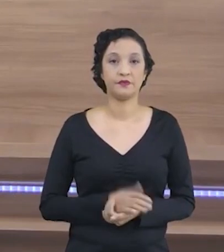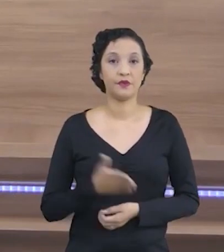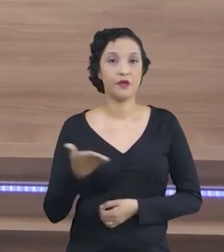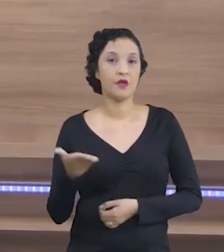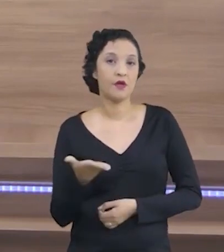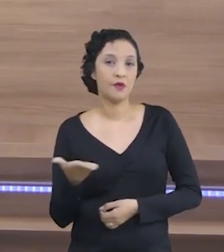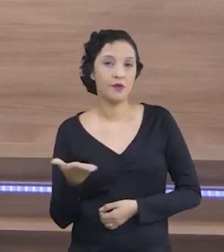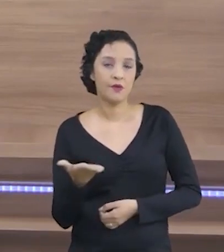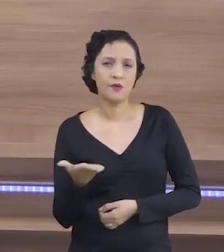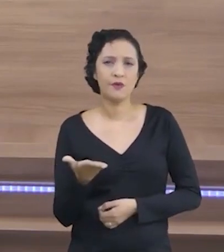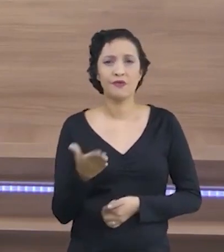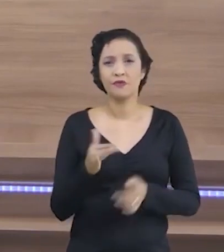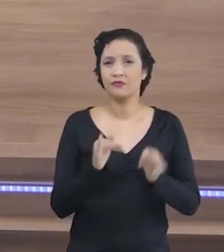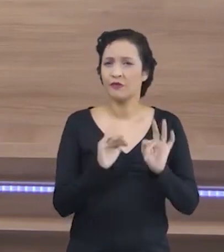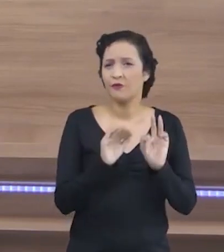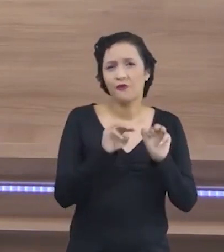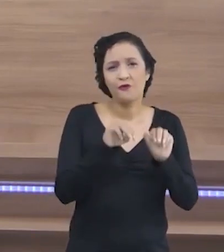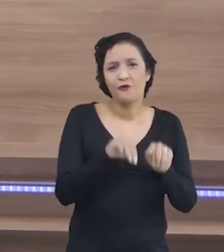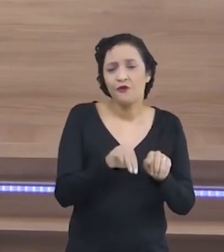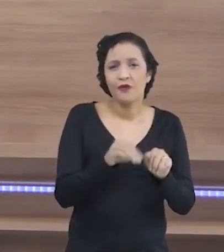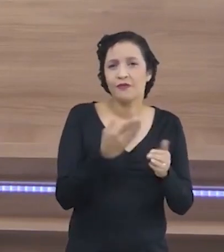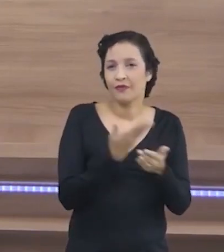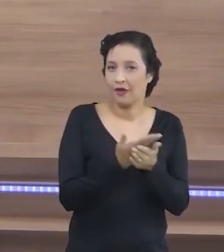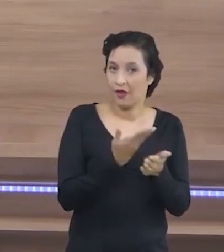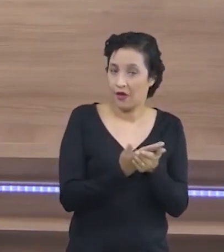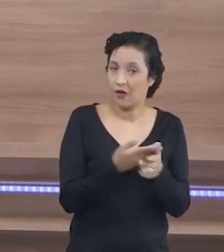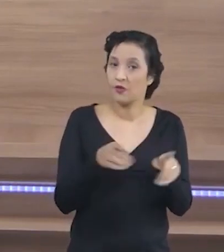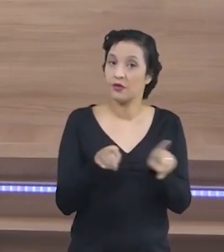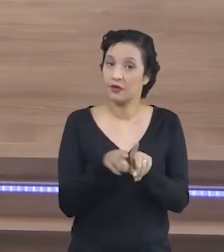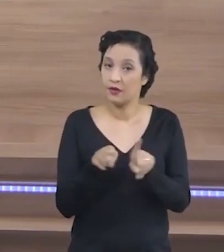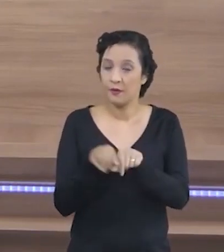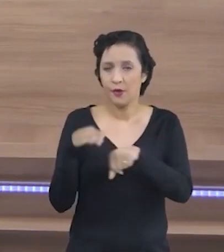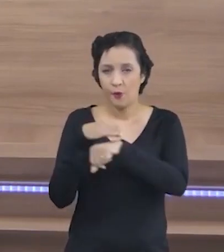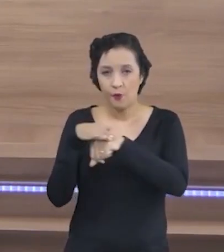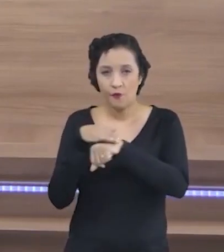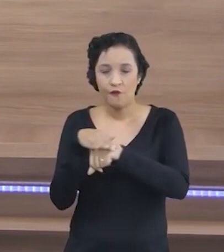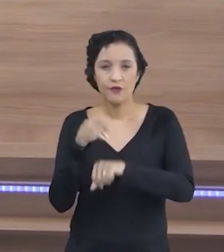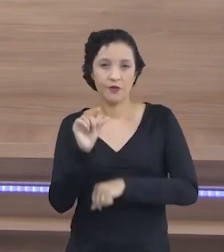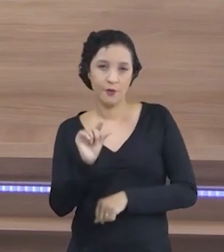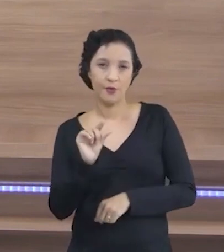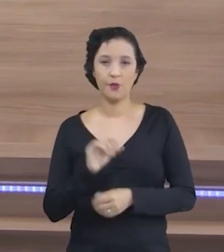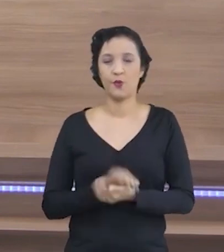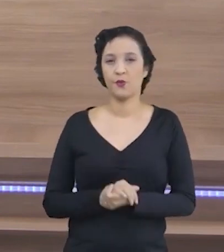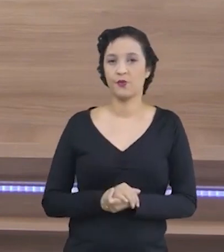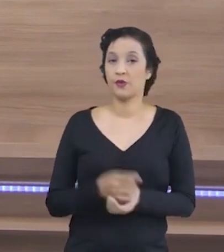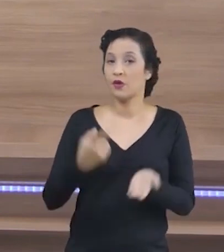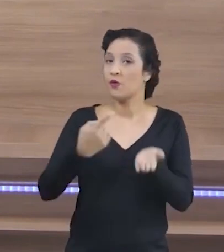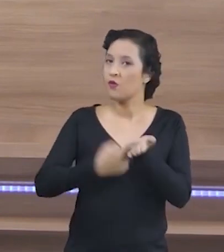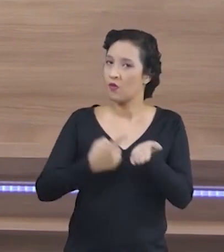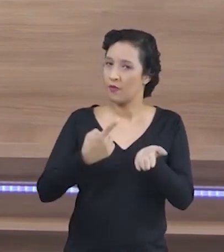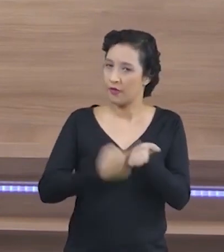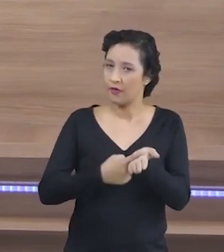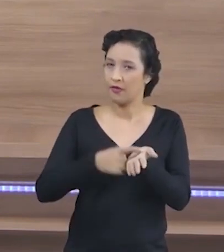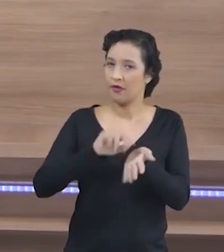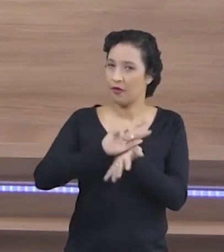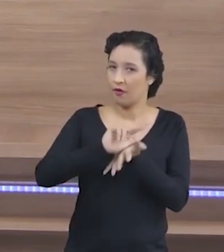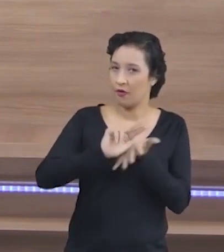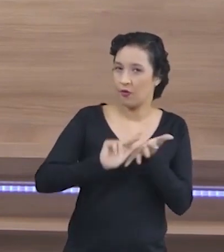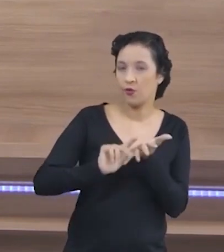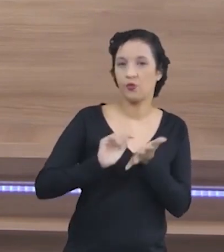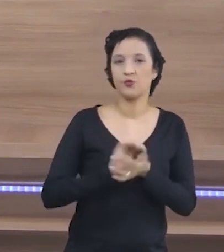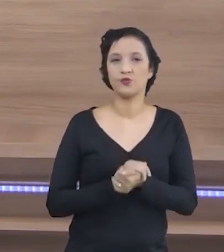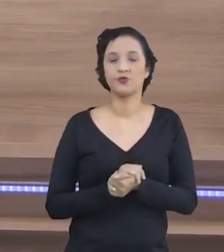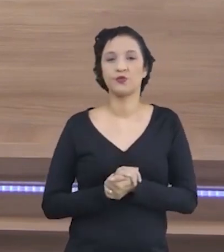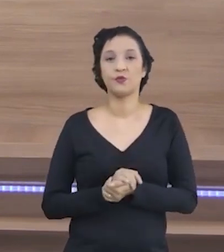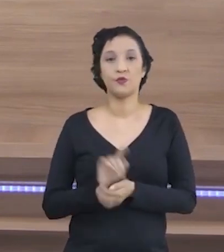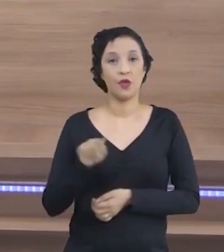Agora nós vamos terminar um pouquinho de tudo e falar um pouco de tudo que a gente viveu hoje. E fazer uns combinados. Quais são os combinados? Um deles, vocês estarem